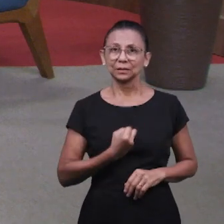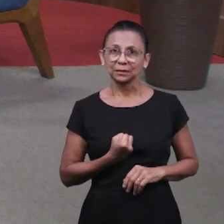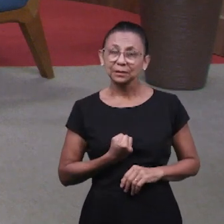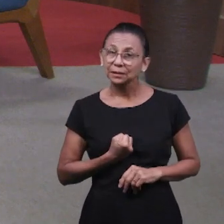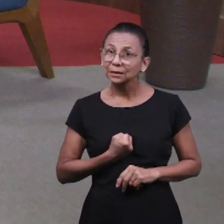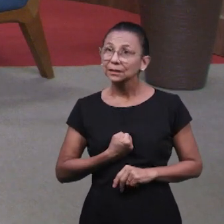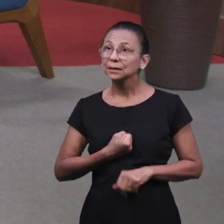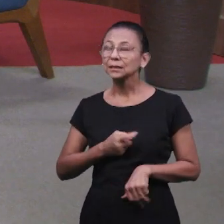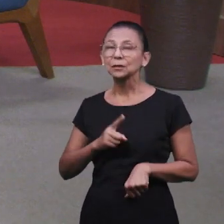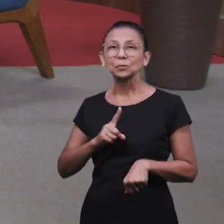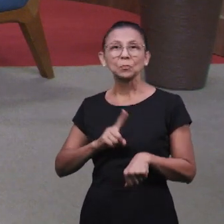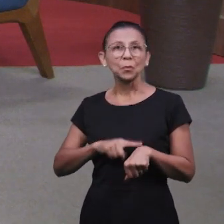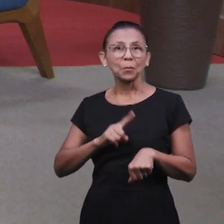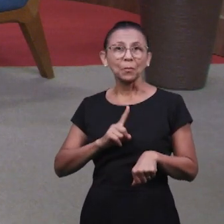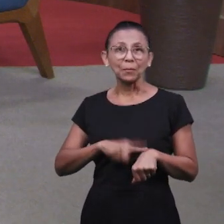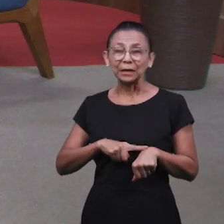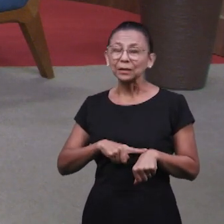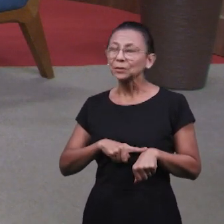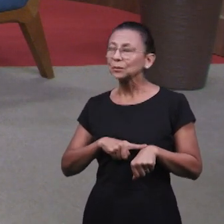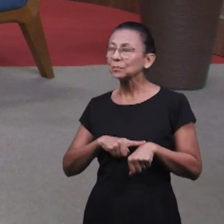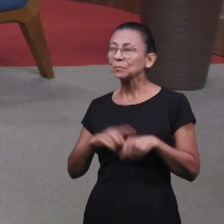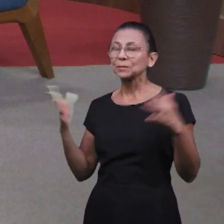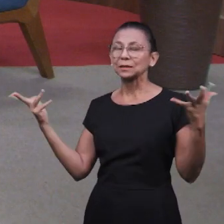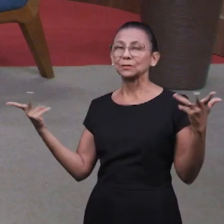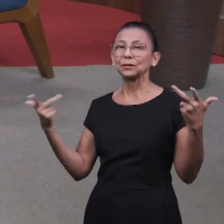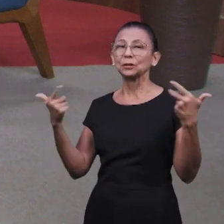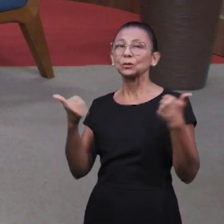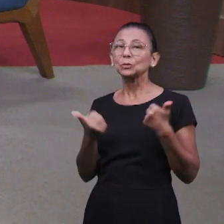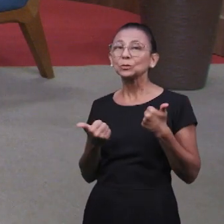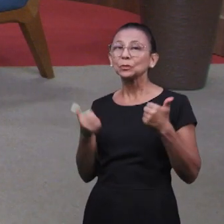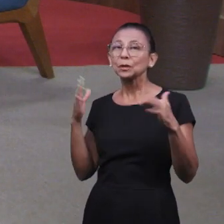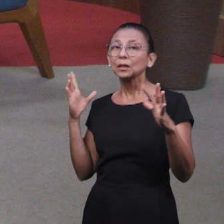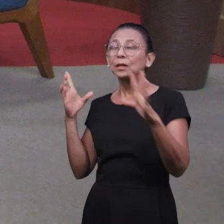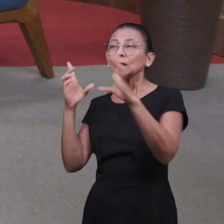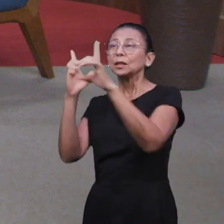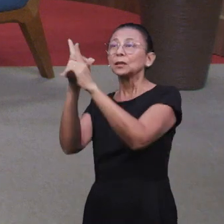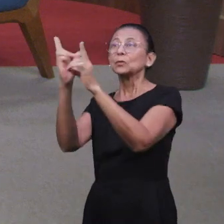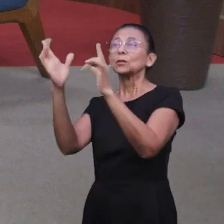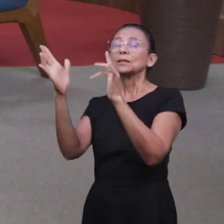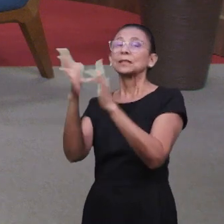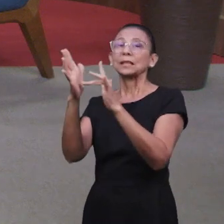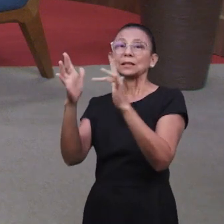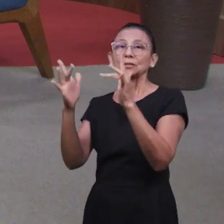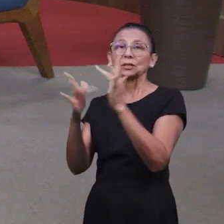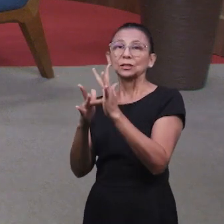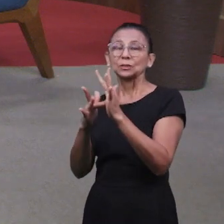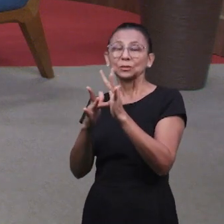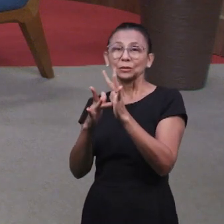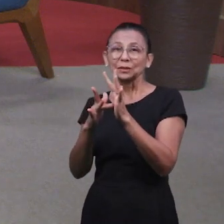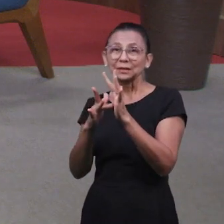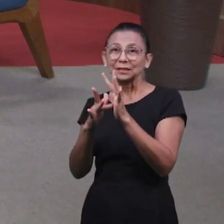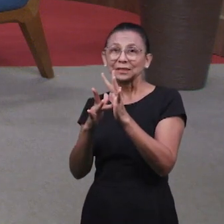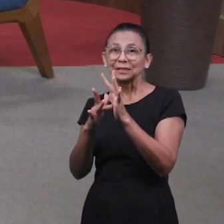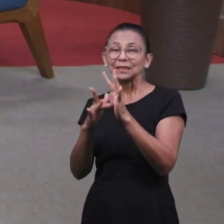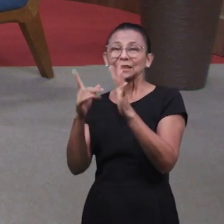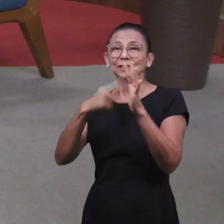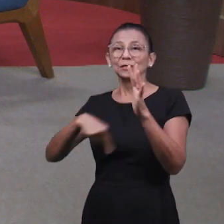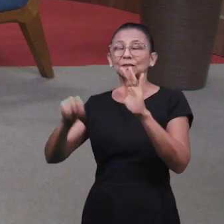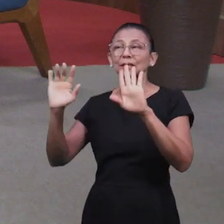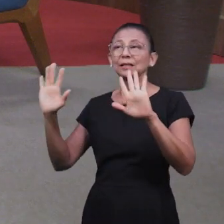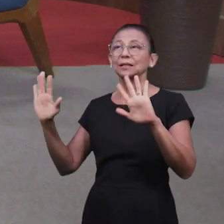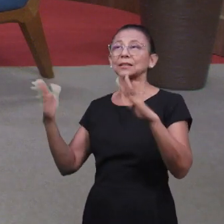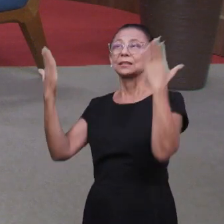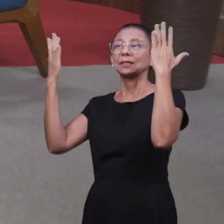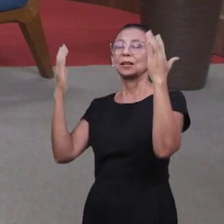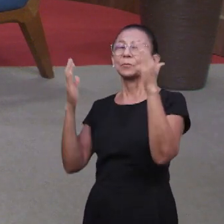a salvação. O ápice desta bênção é o encontro com Jesus, quando Ele voltar e quando